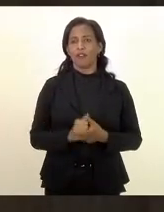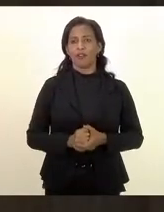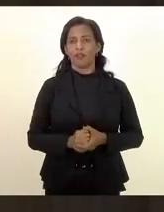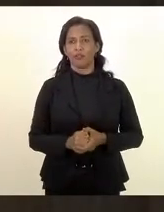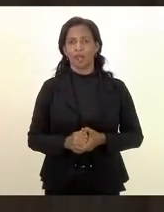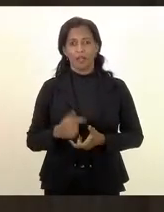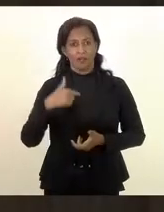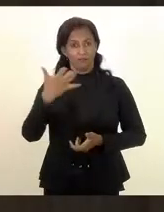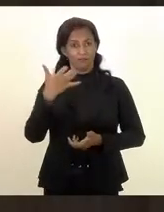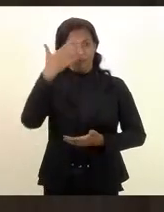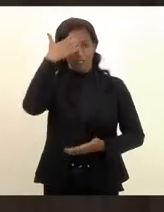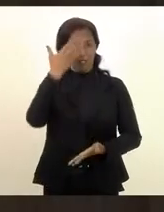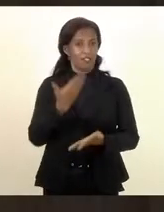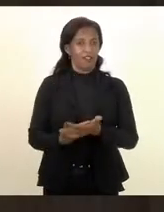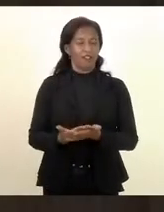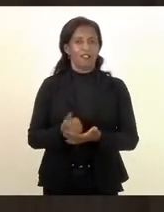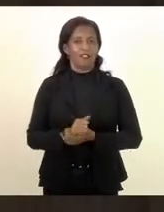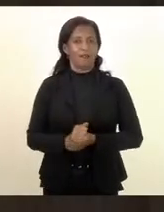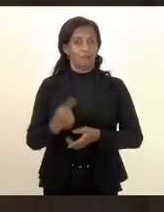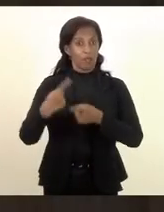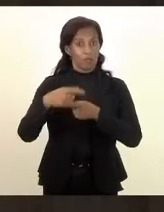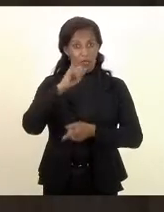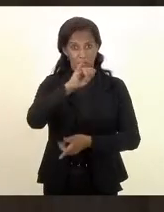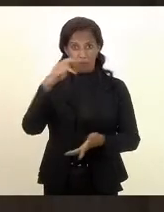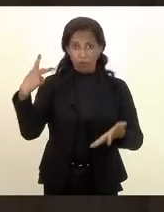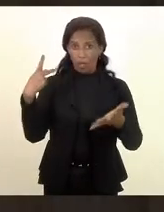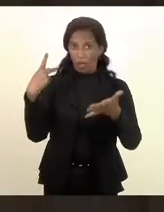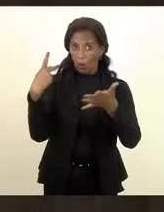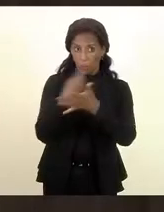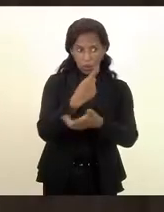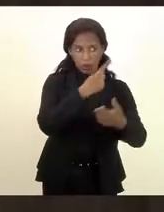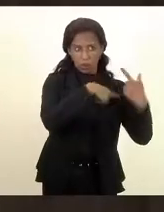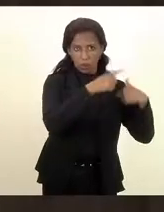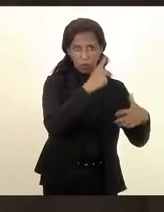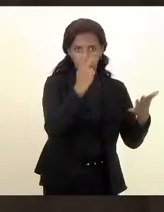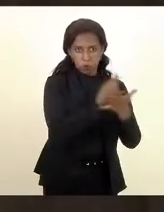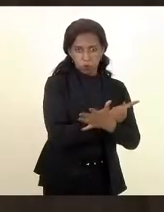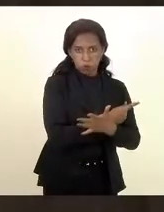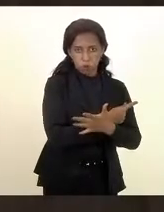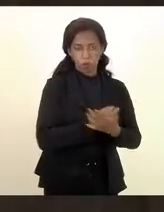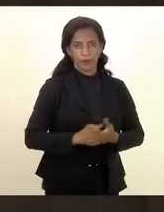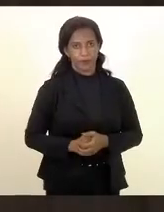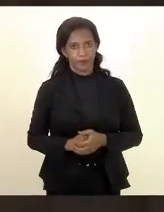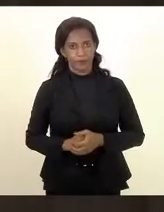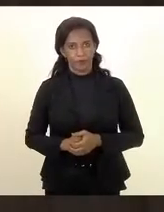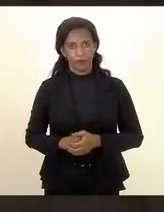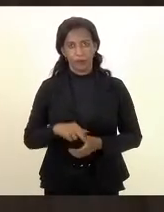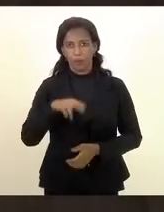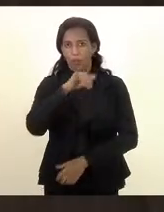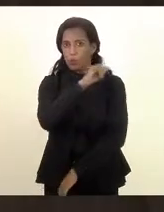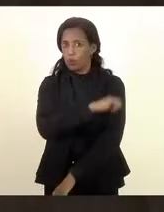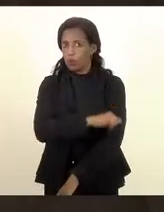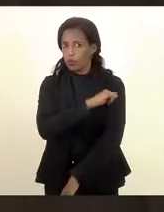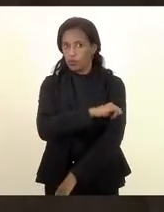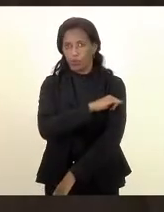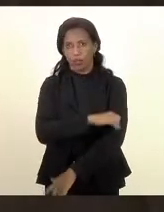Janeiro quero acreditar presidente porque se isso aconteceu se isso aconteceu o Rio de Janeiro